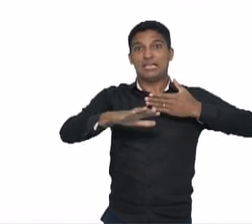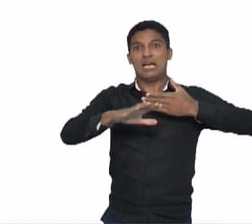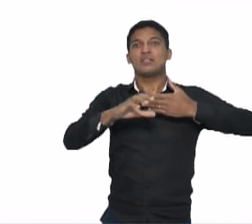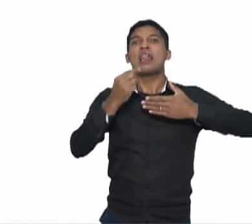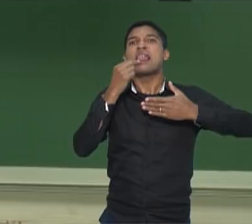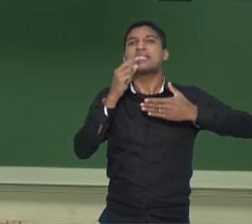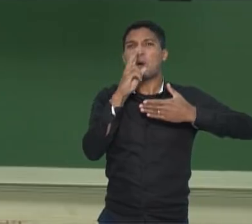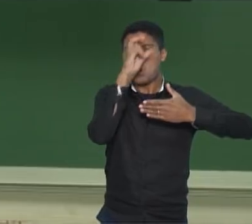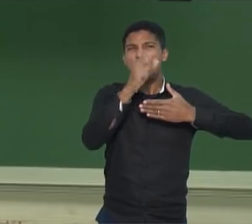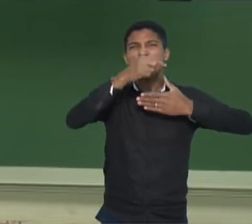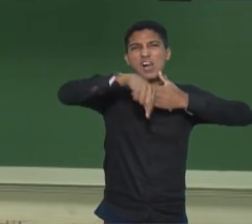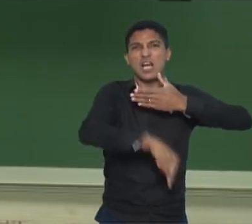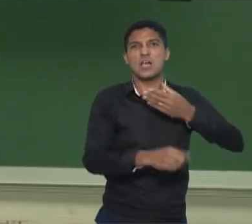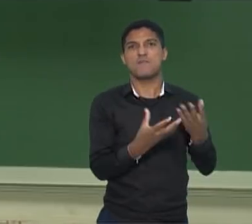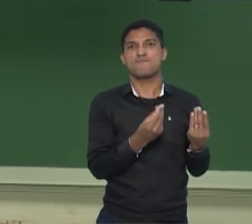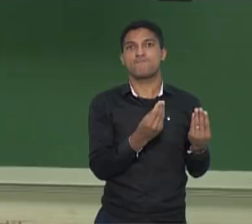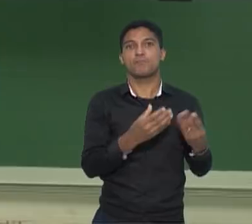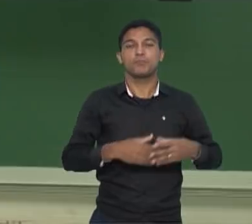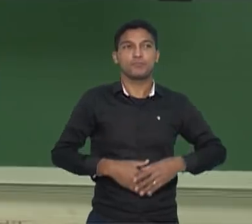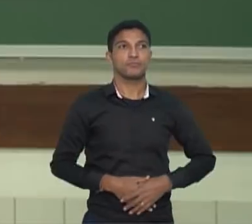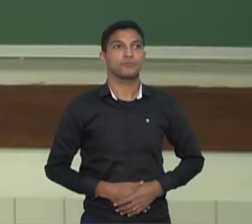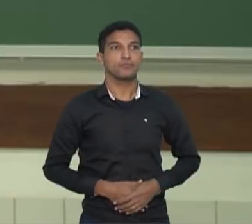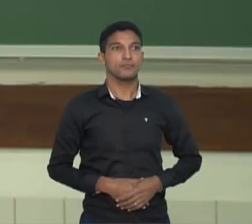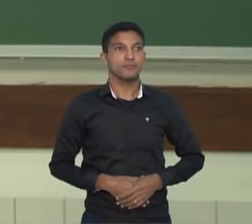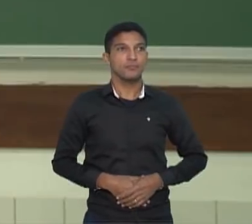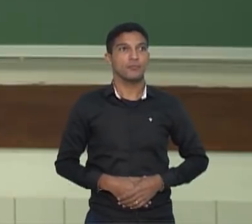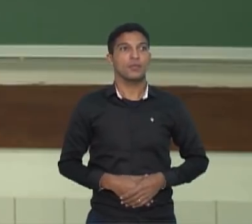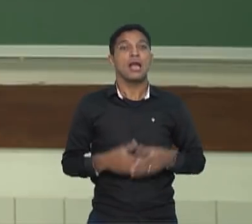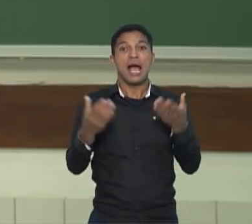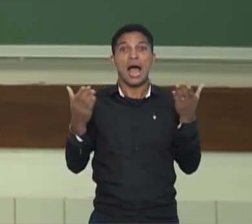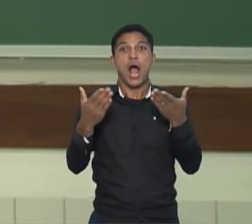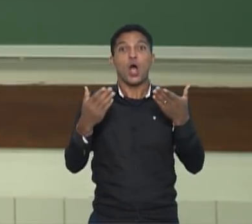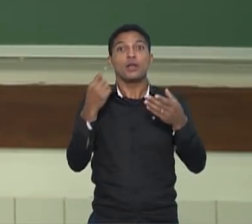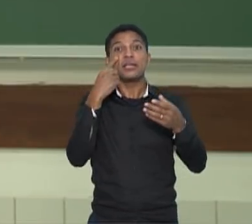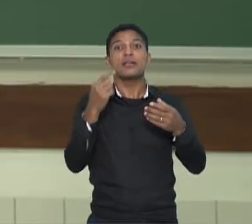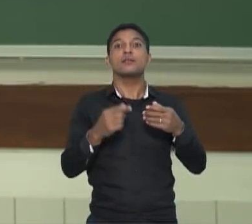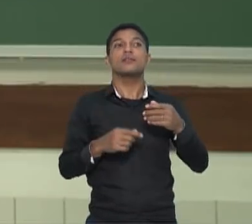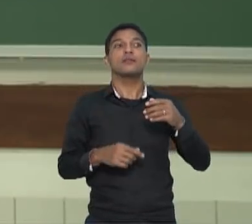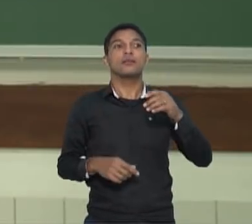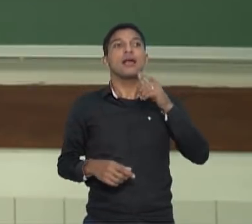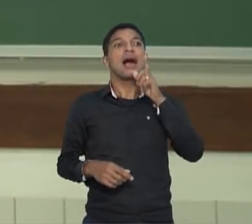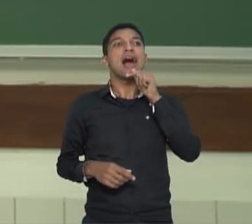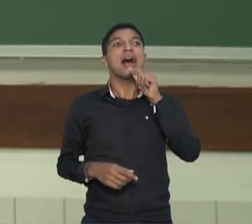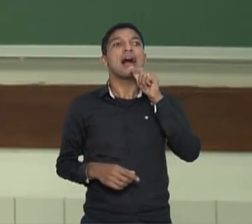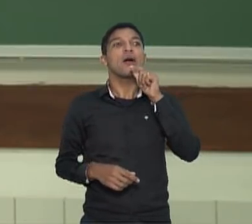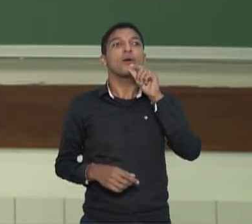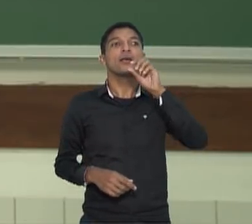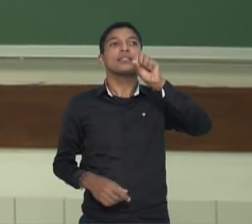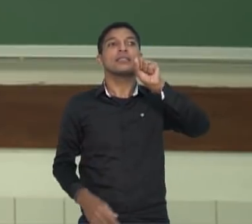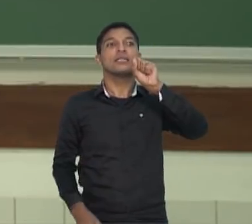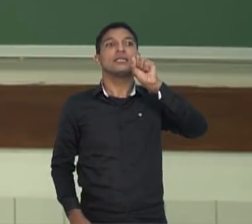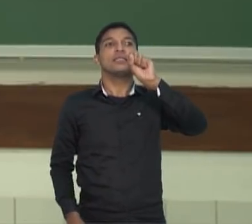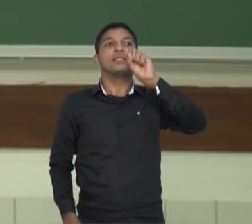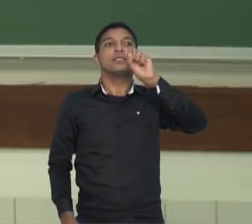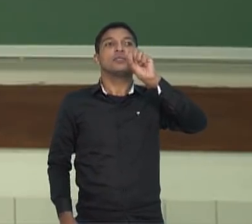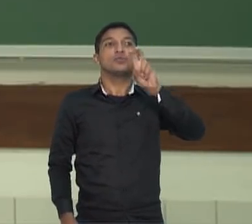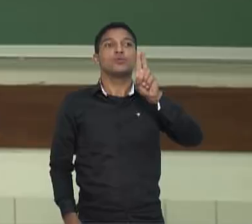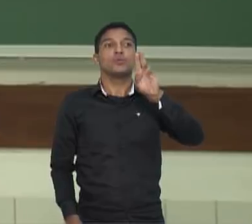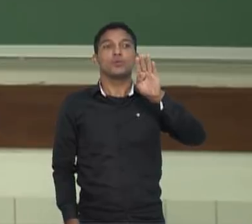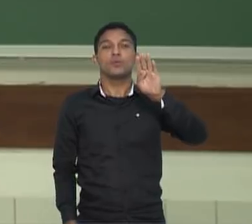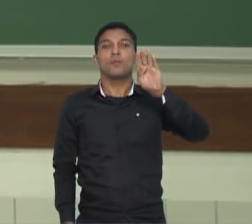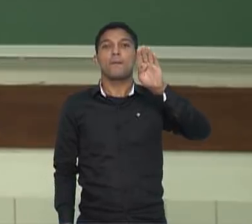e artesiano. Então, é como se formasse um pequeno riozinho dentro do solo, fios de